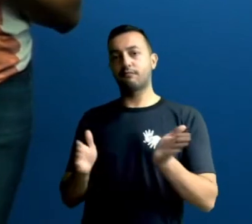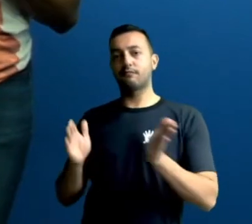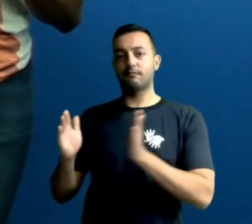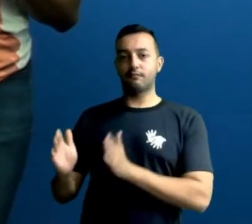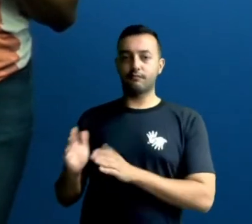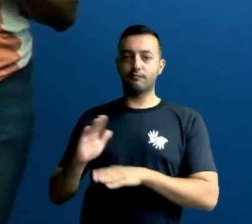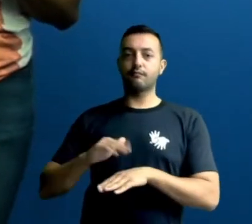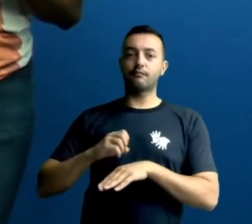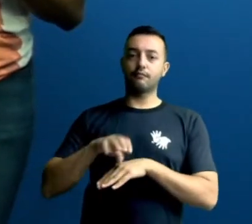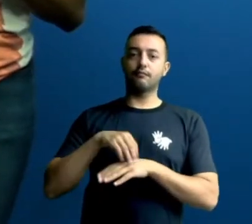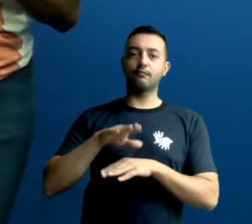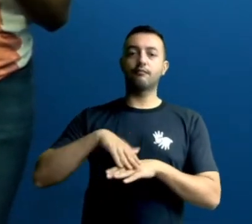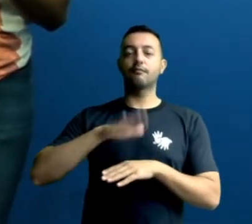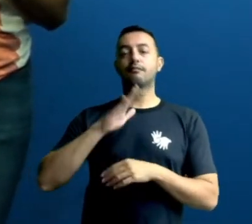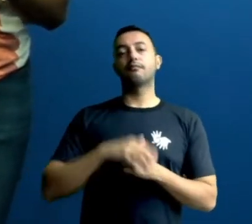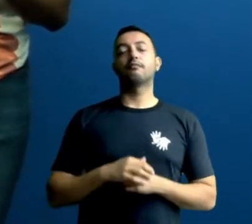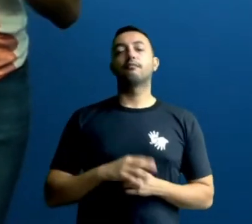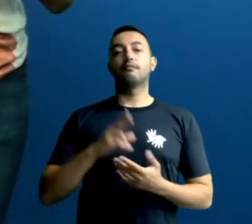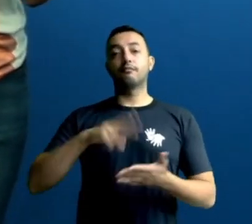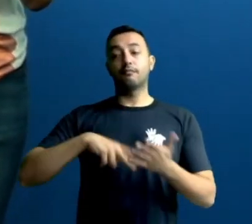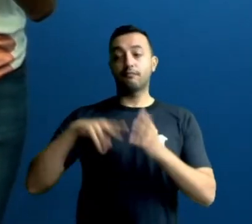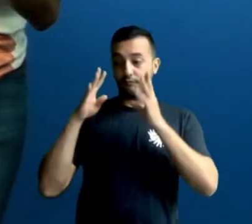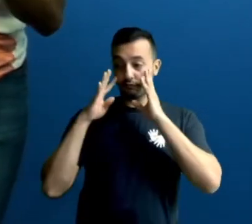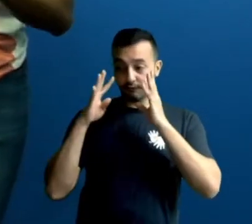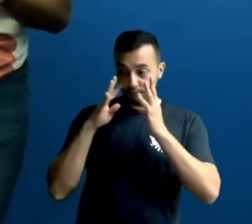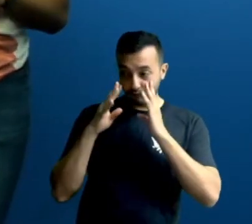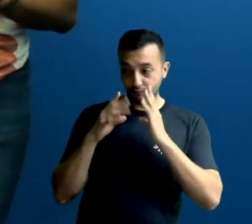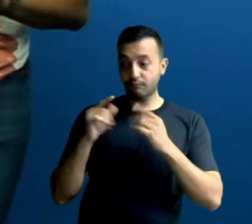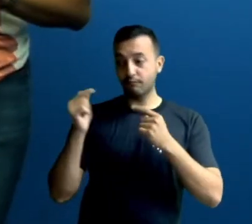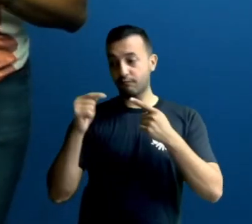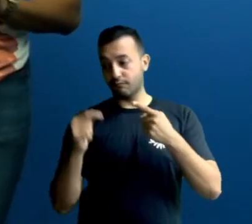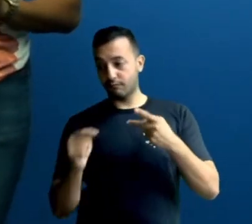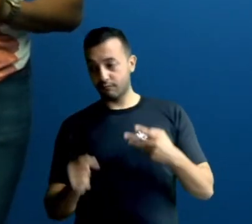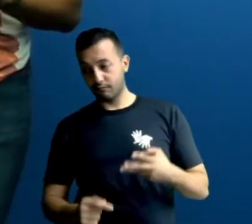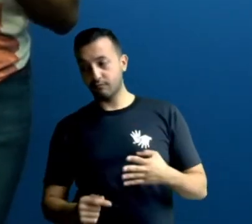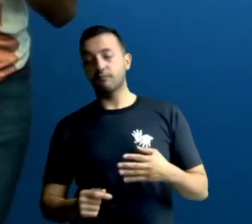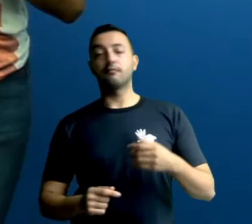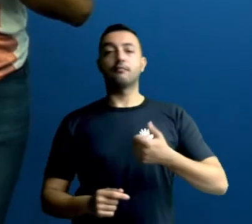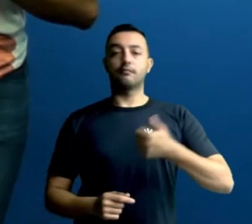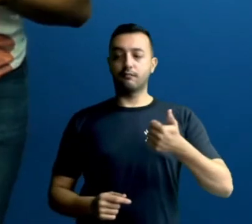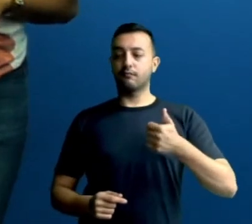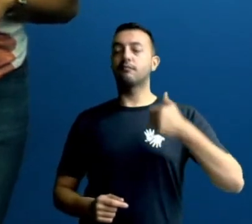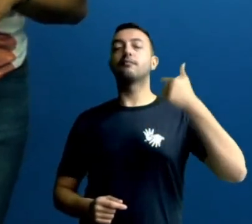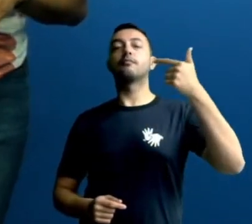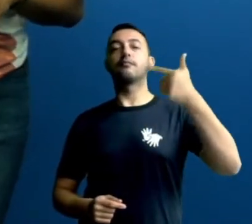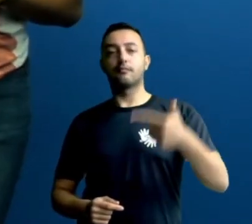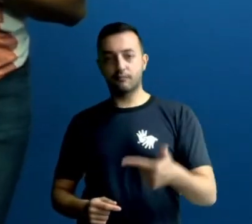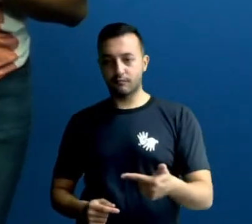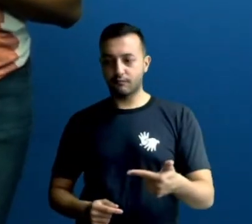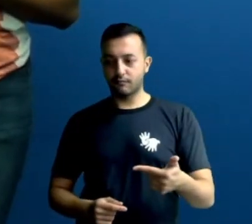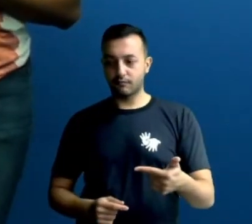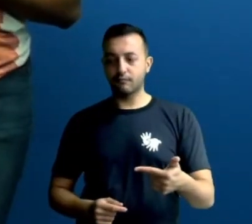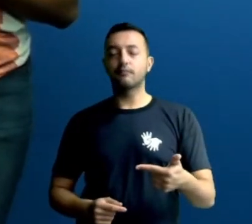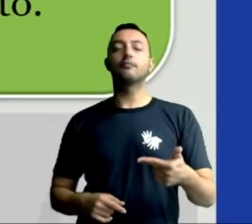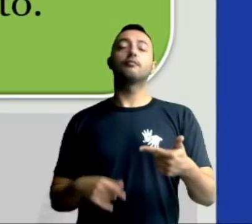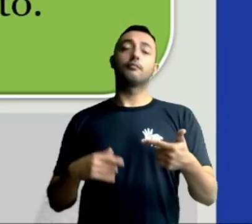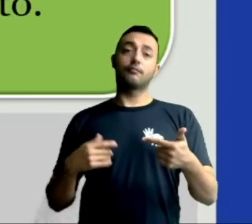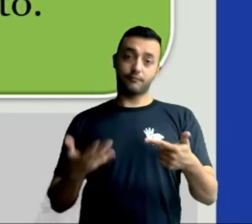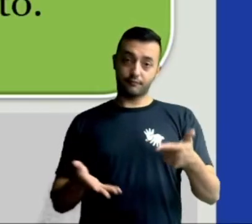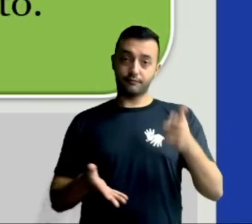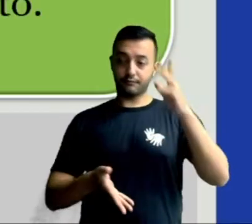mais. Bom, ler com atenção esses passos aí, primeiro. E o segundo? O segundo